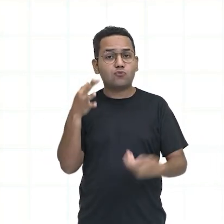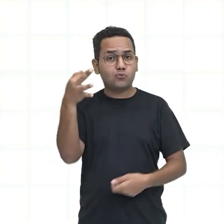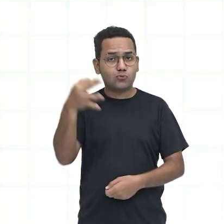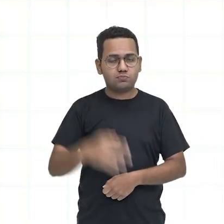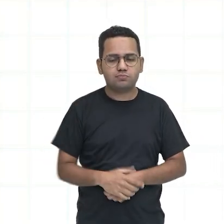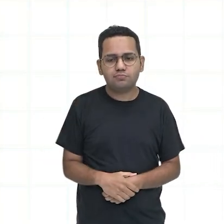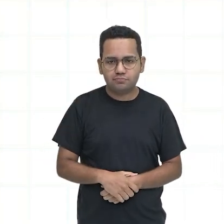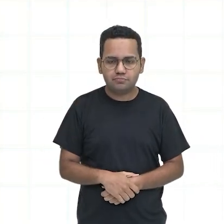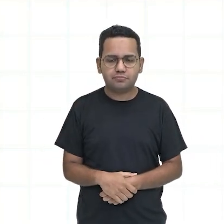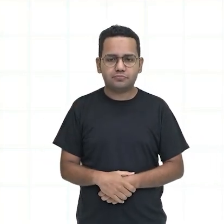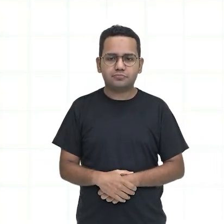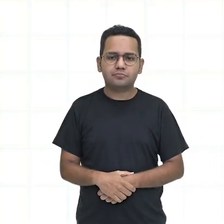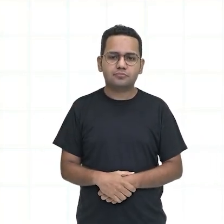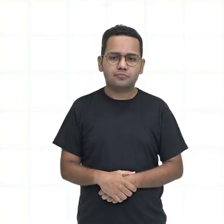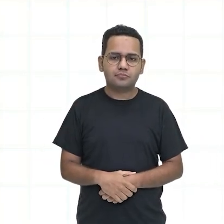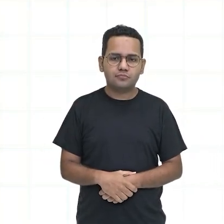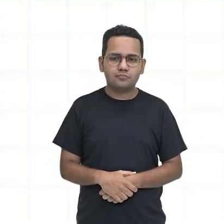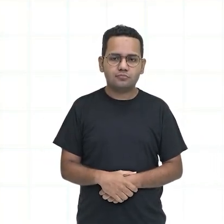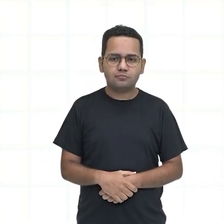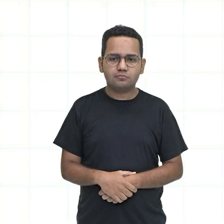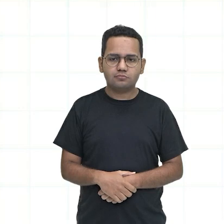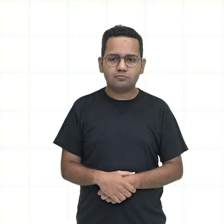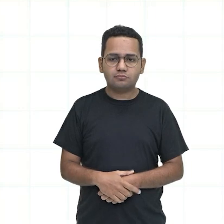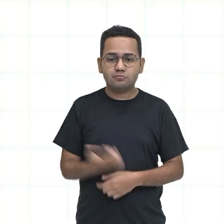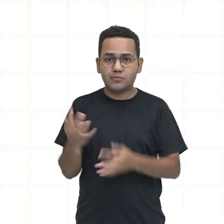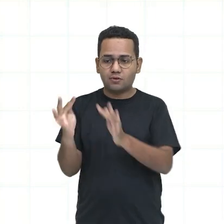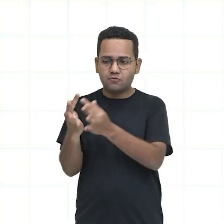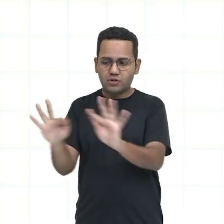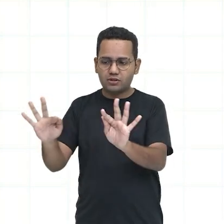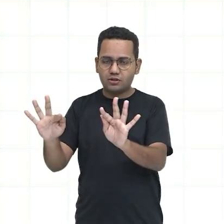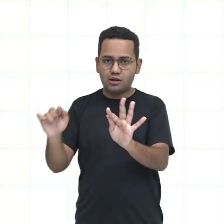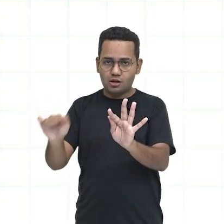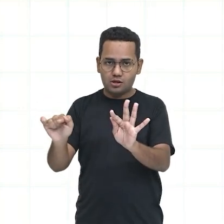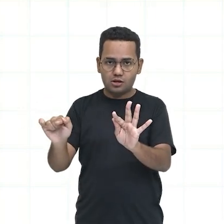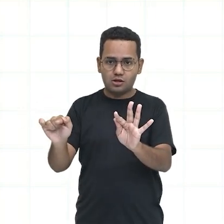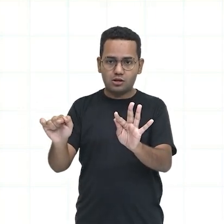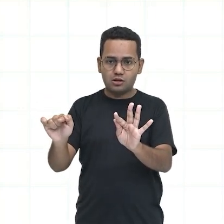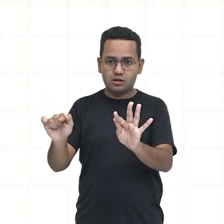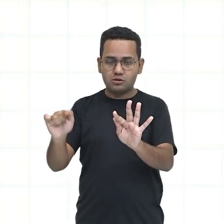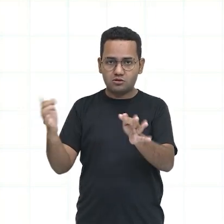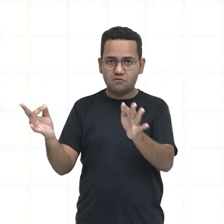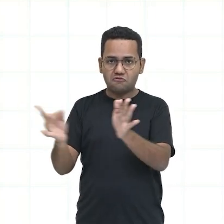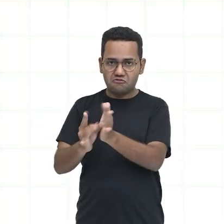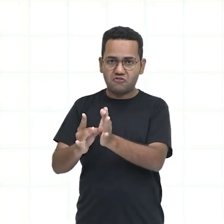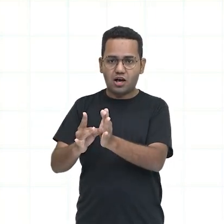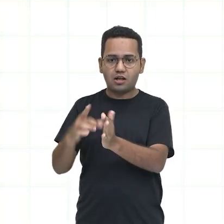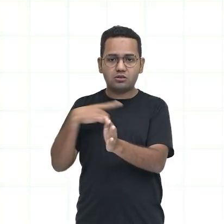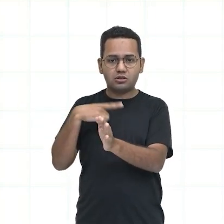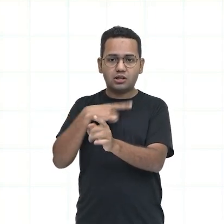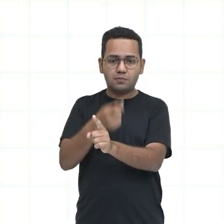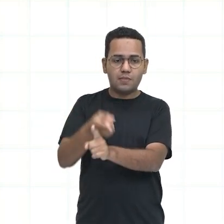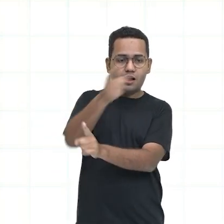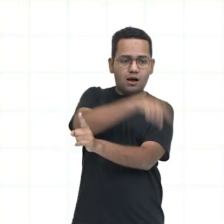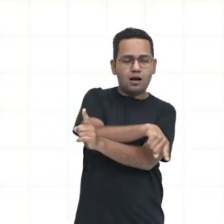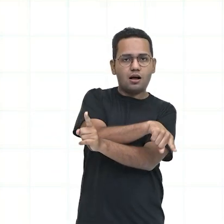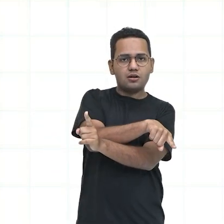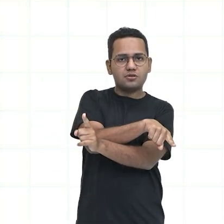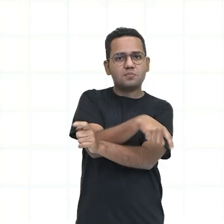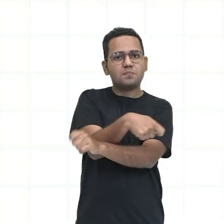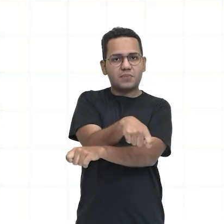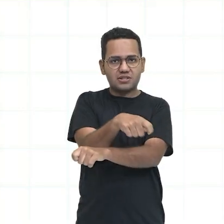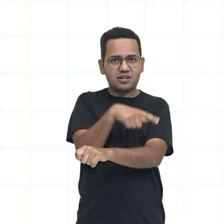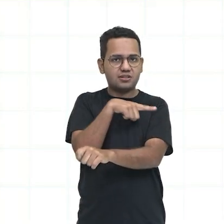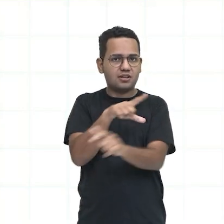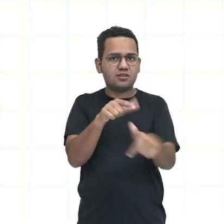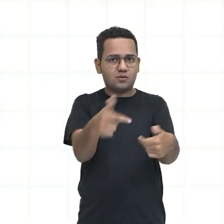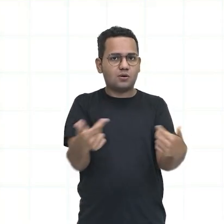exame. Essa oração aqui, nessa aqui, só se concretiza se essa primeira se concretizar,